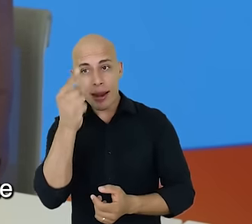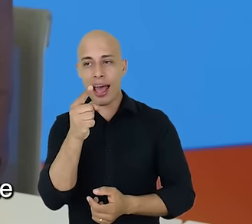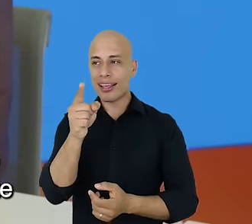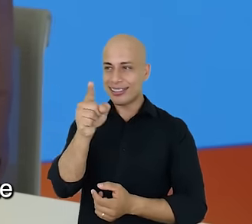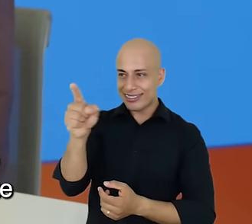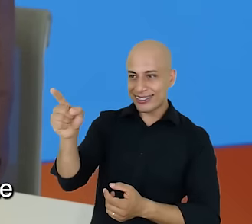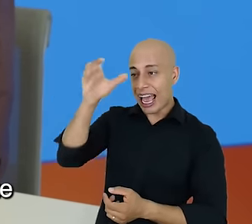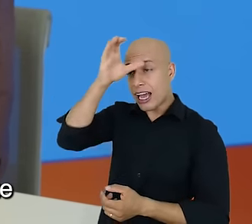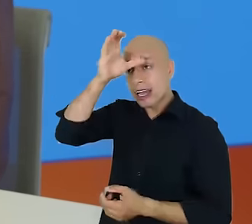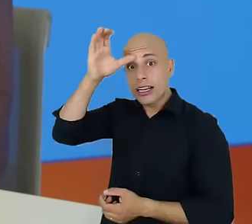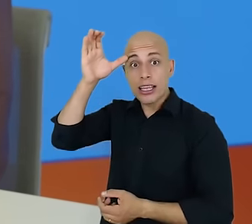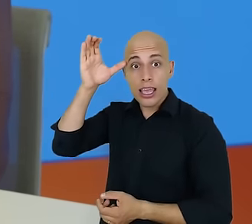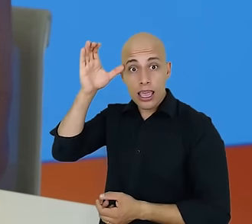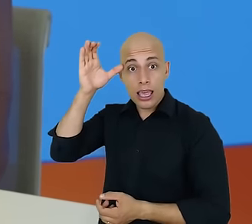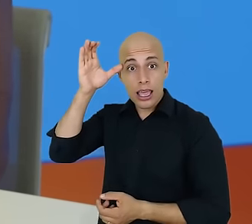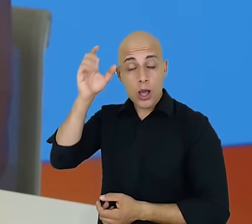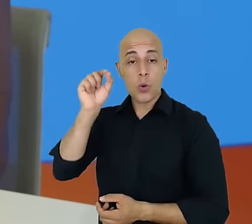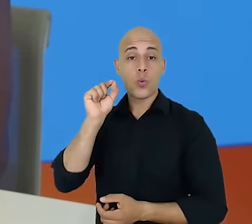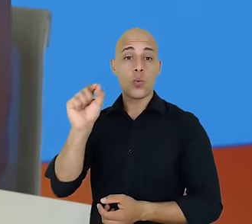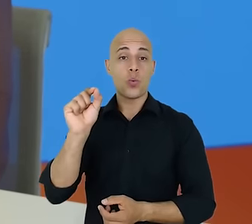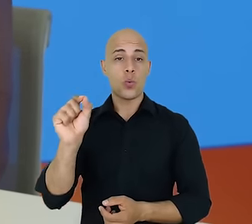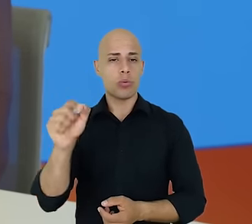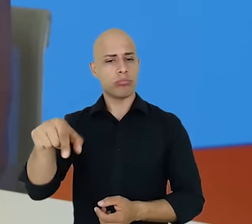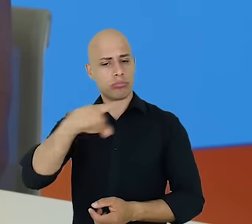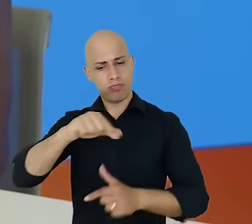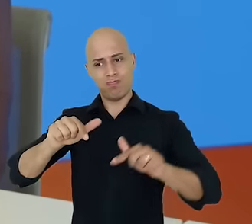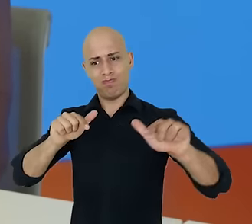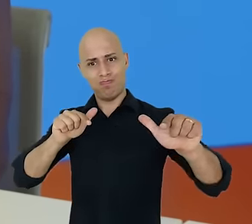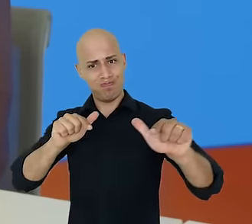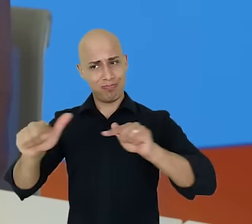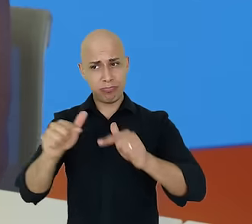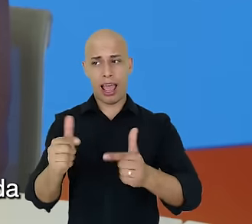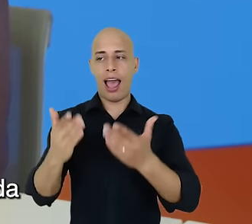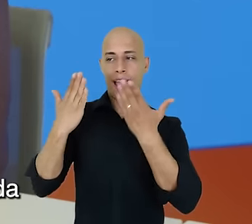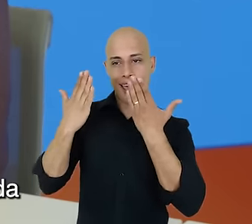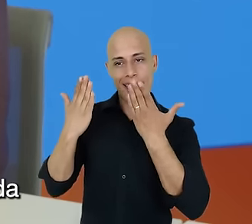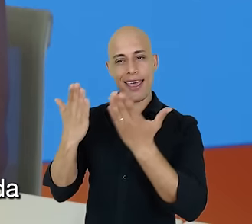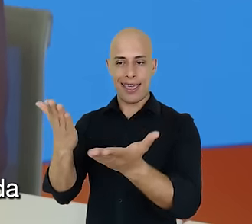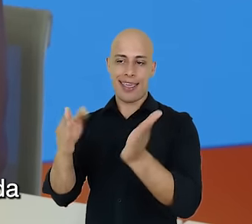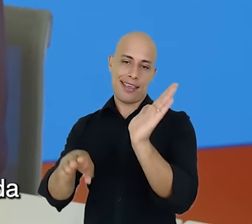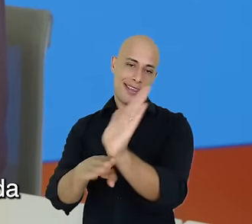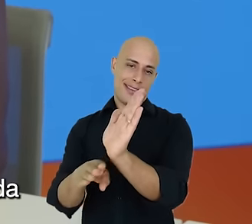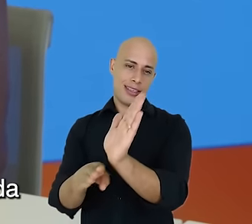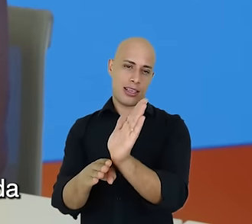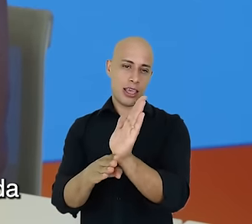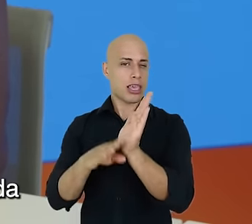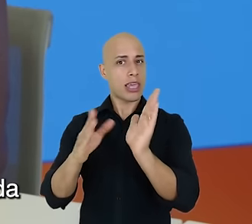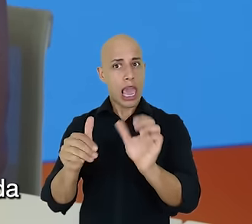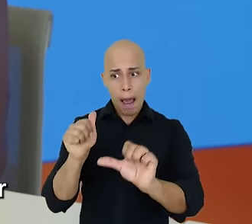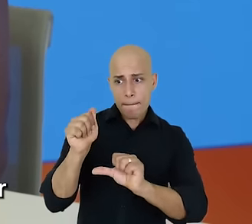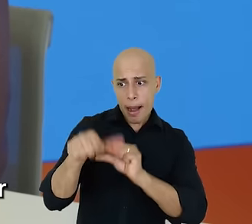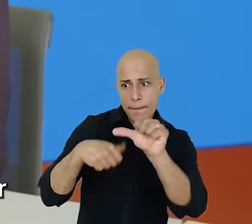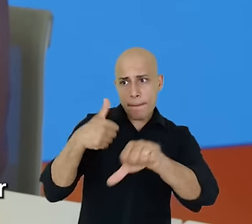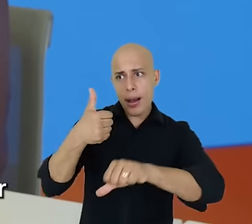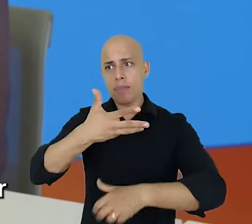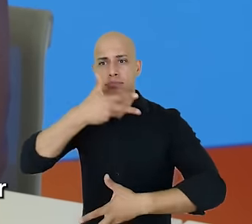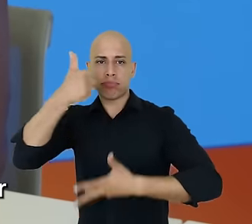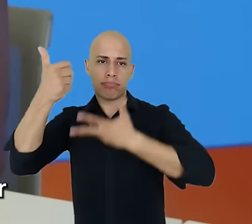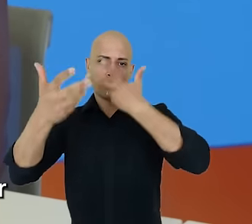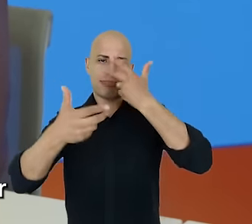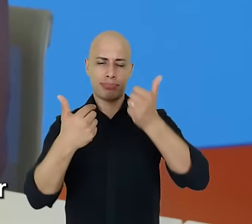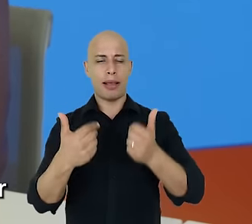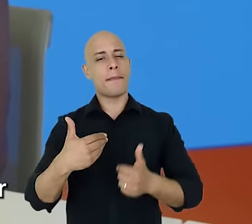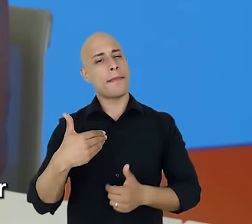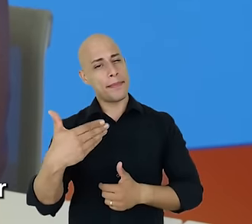nosso cliente né de que a gente trabalha para ele né então a gente vai melhorar mais ainda essa ferramenta